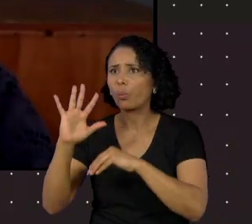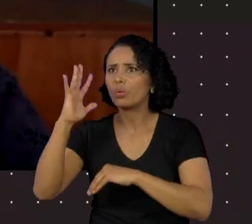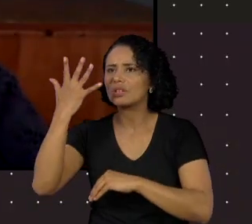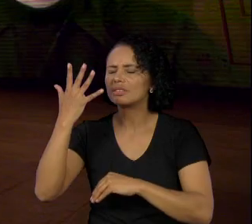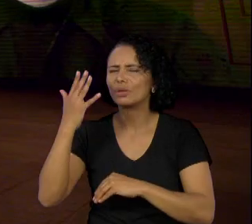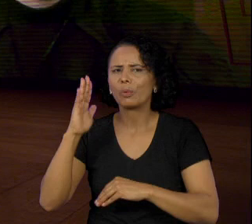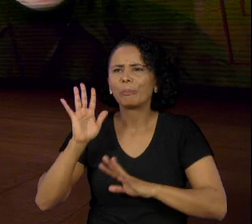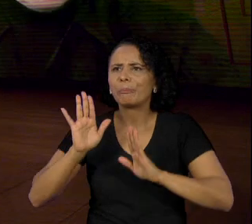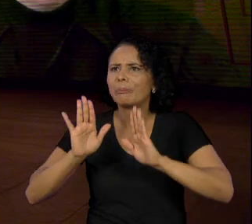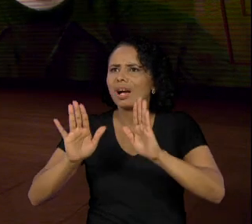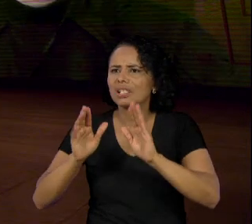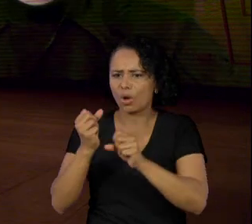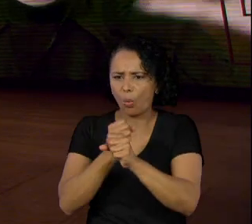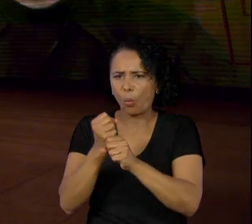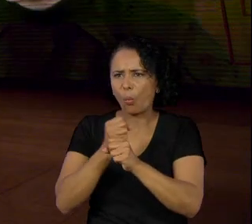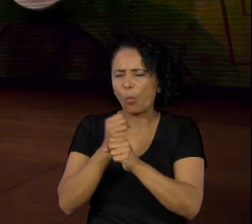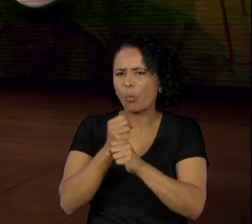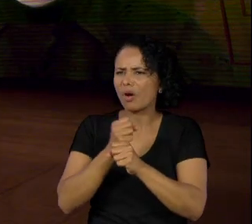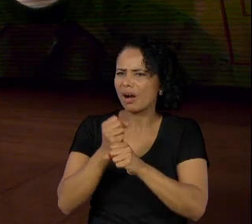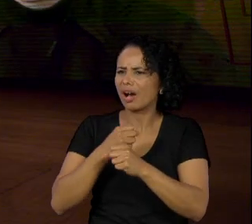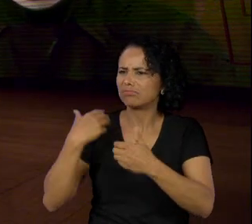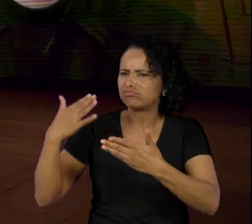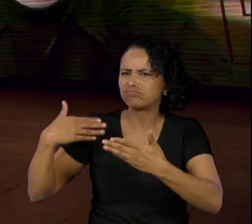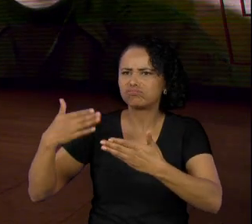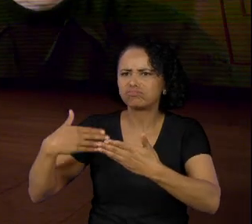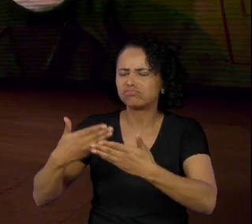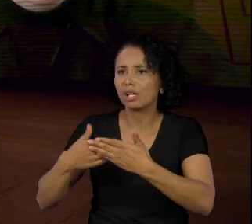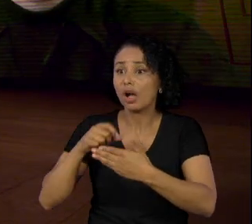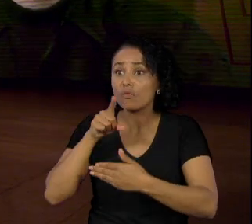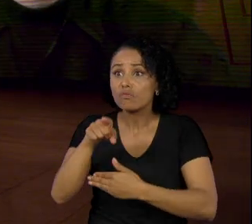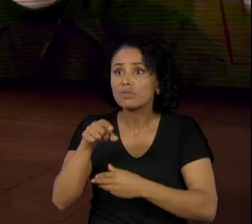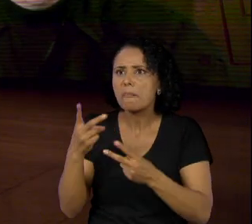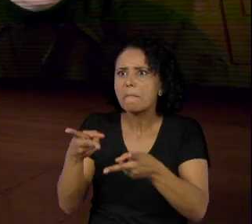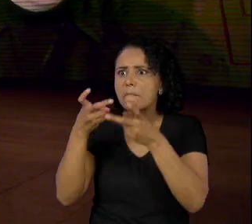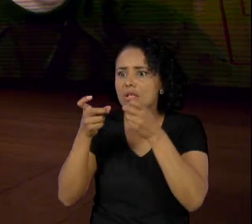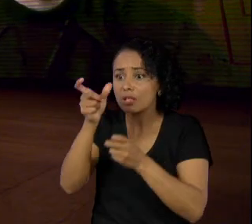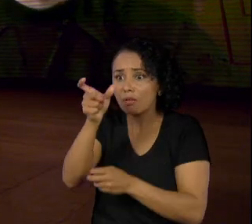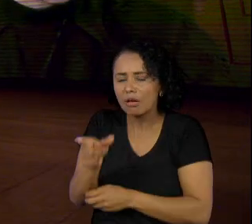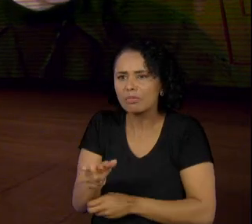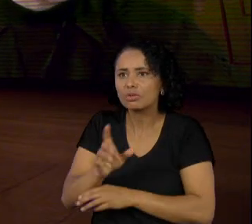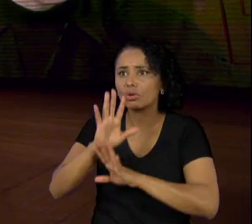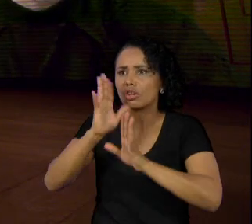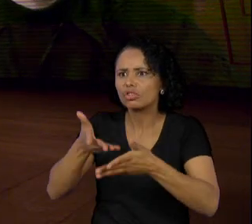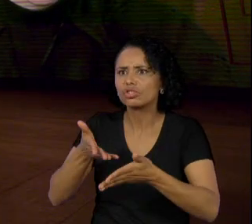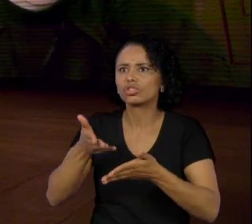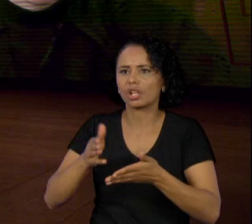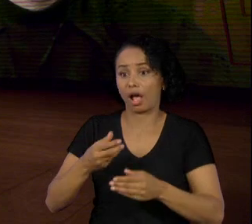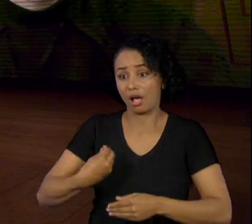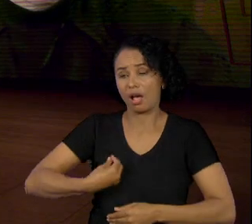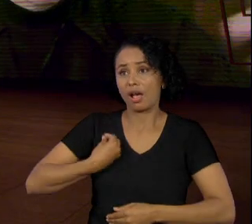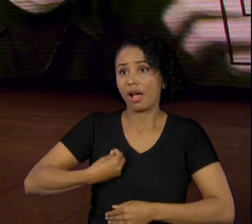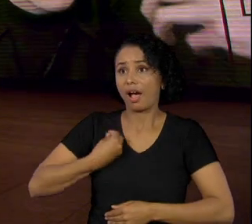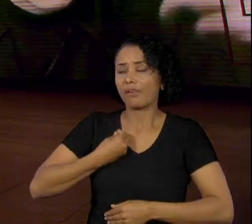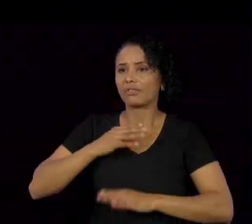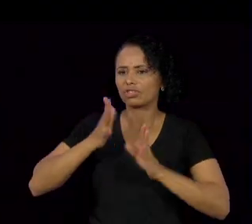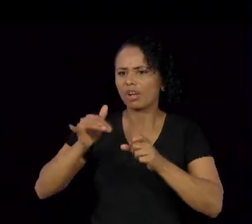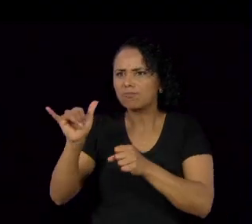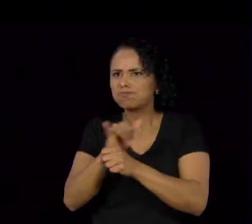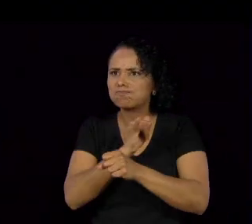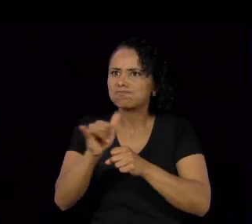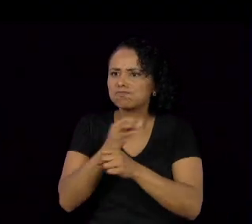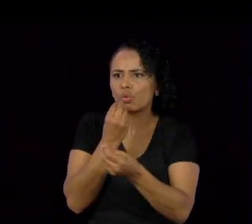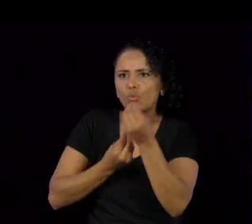você entrar e você ver uma pessoa trabalhando, recuperada, falar sobre isso, falar que aquilo também gerou